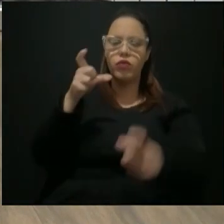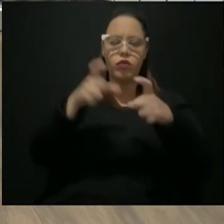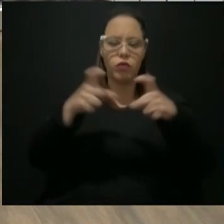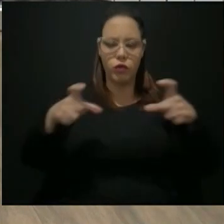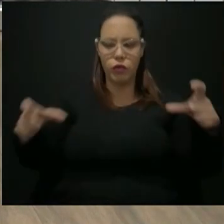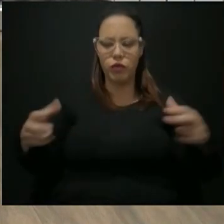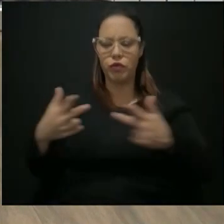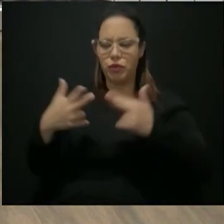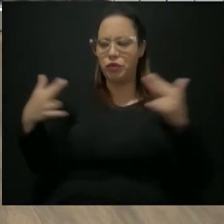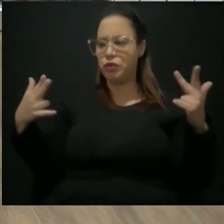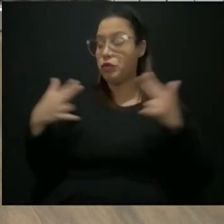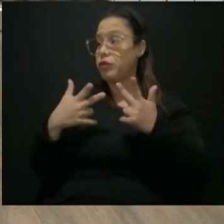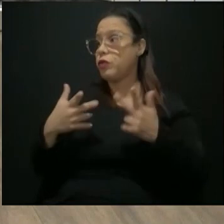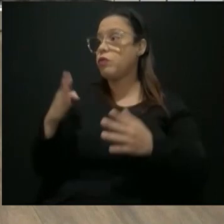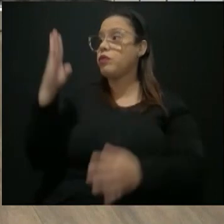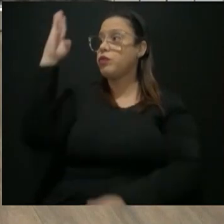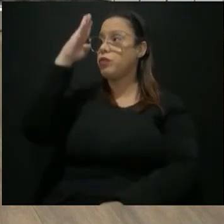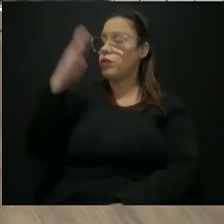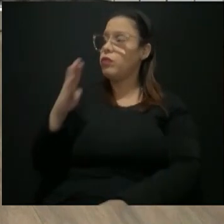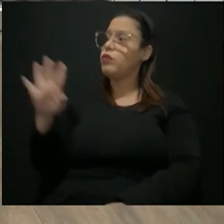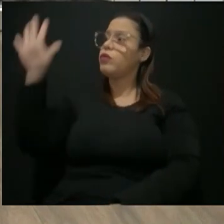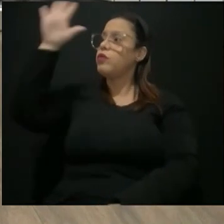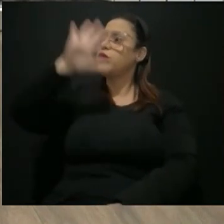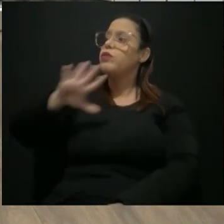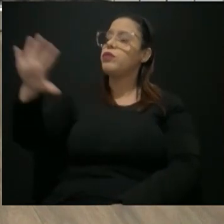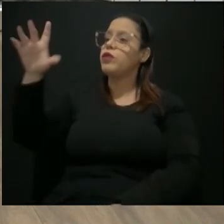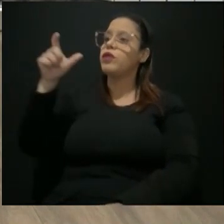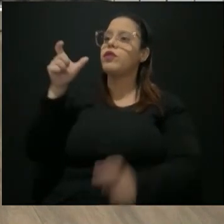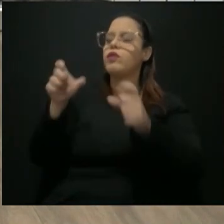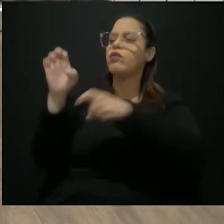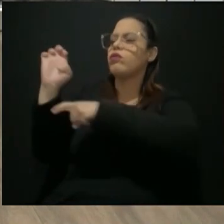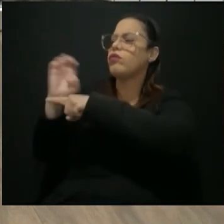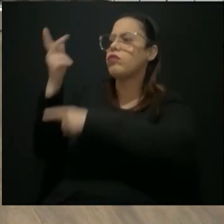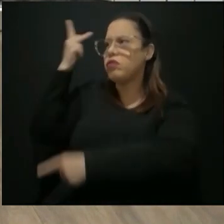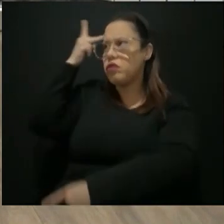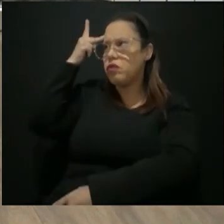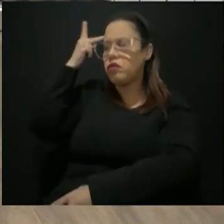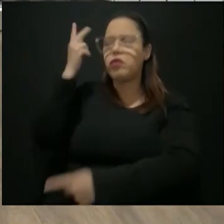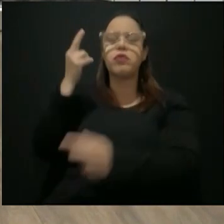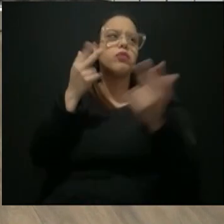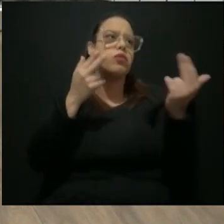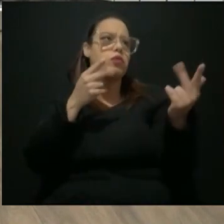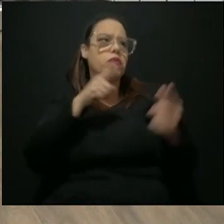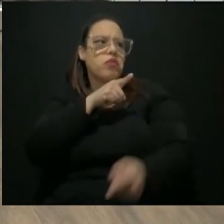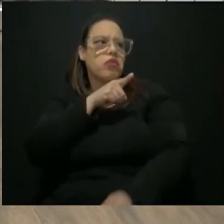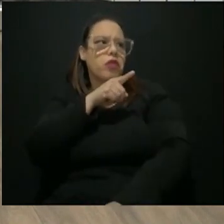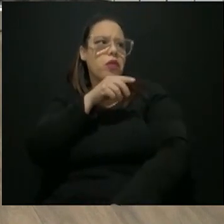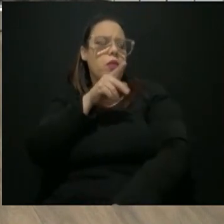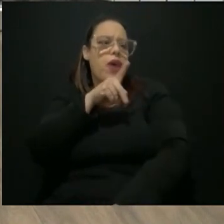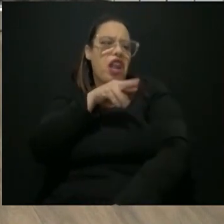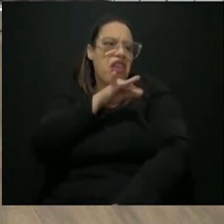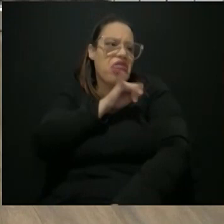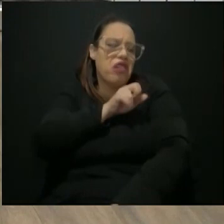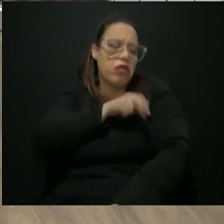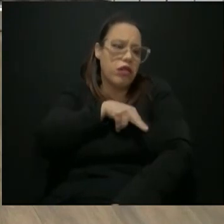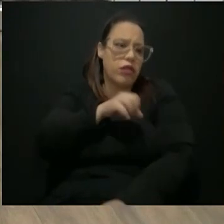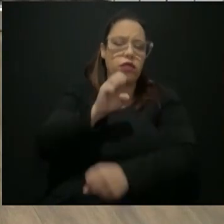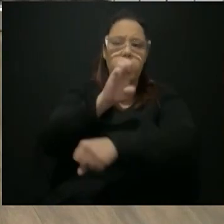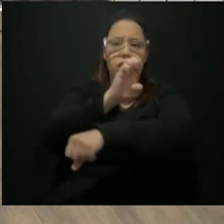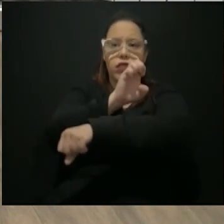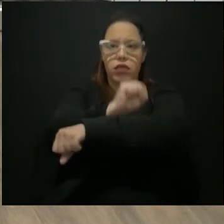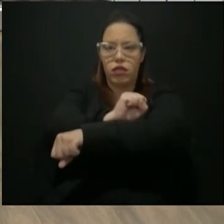né, do Brasil? A pessoa que mora em São Paulo comparada à pessoa que mora no estado do Paraná ou em Santa Catarina, que é um local de praia,